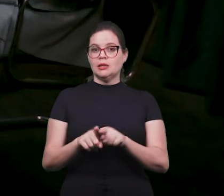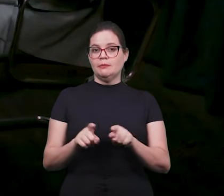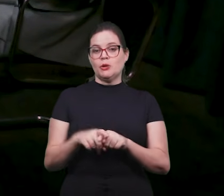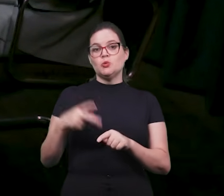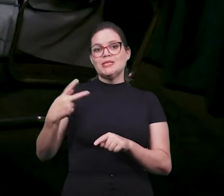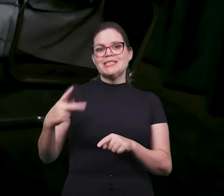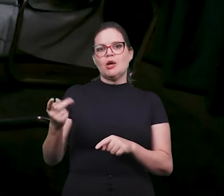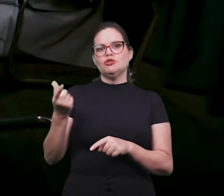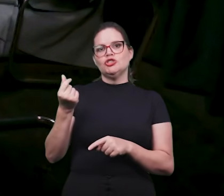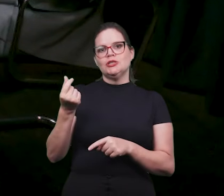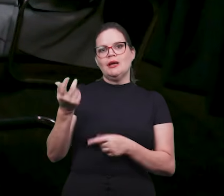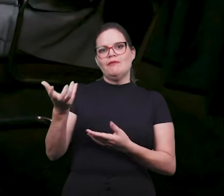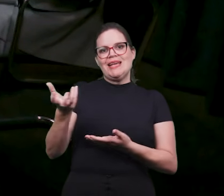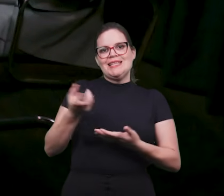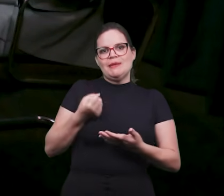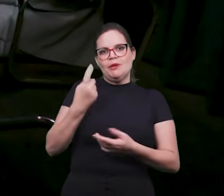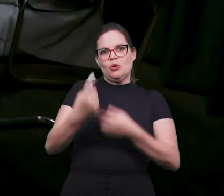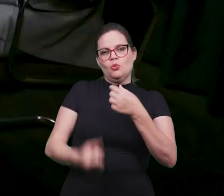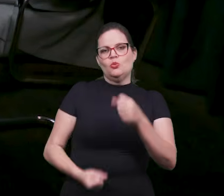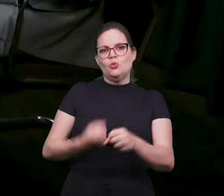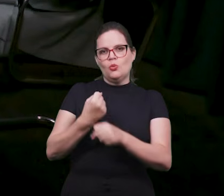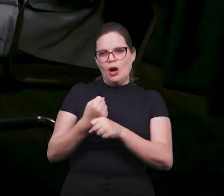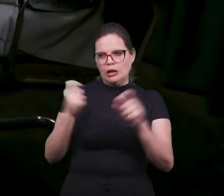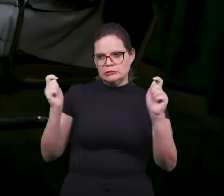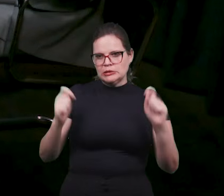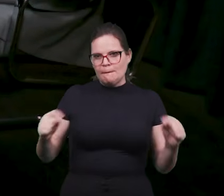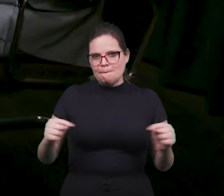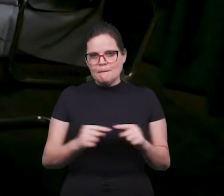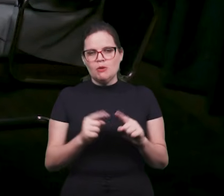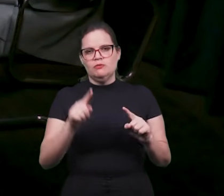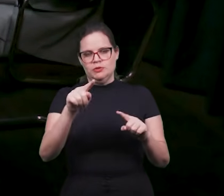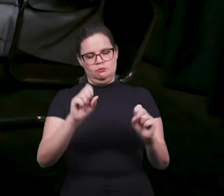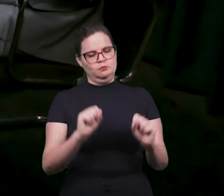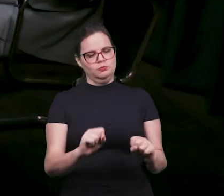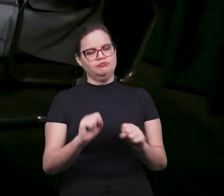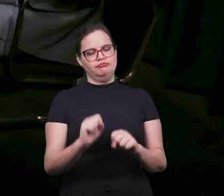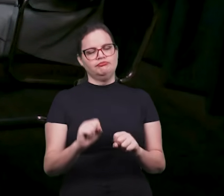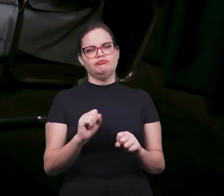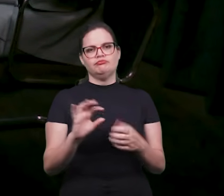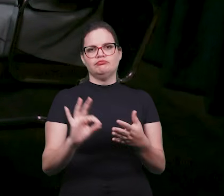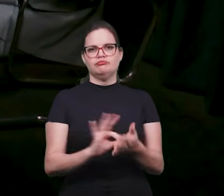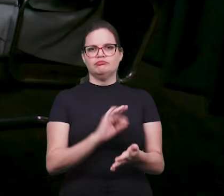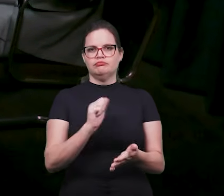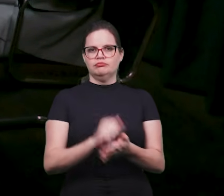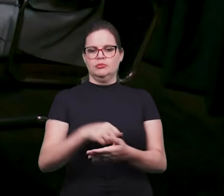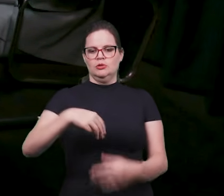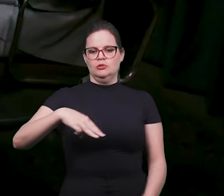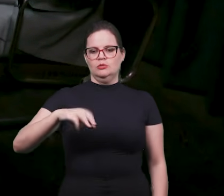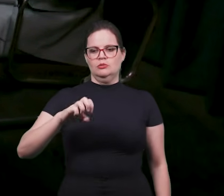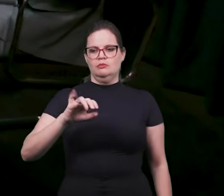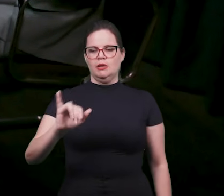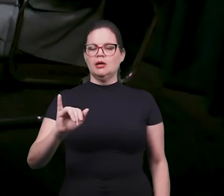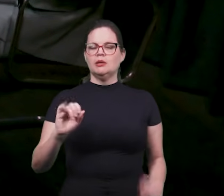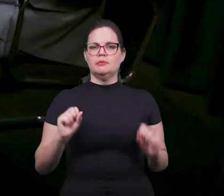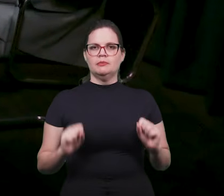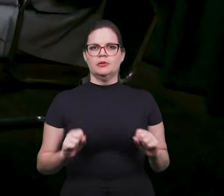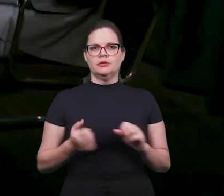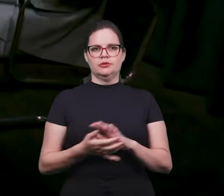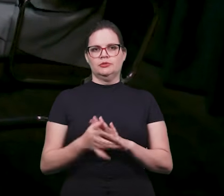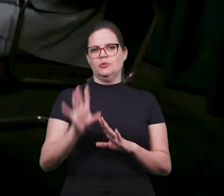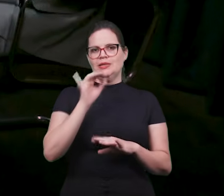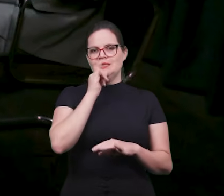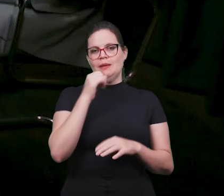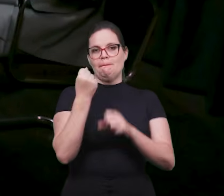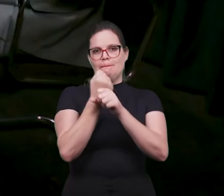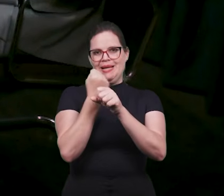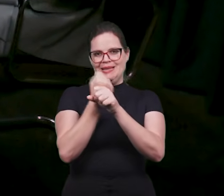faturamento, é bem possível que você já poderia estar exercendo essa atividade como MEI e não na informalidade. É claro que eu falei